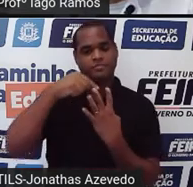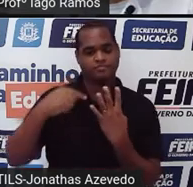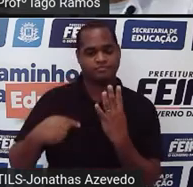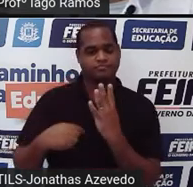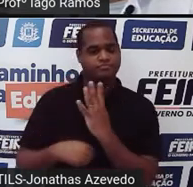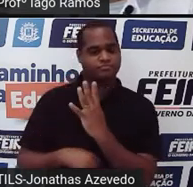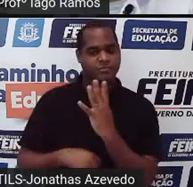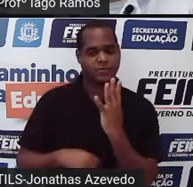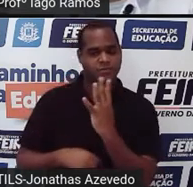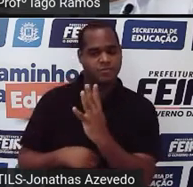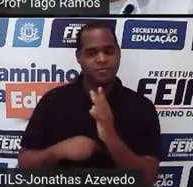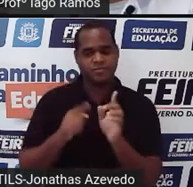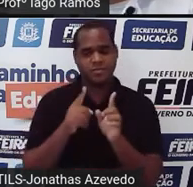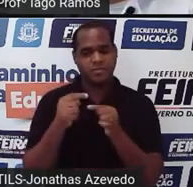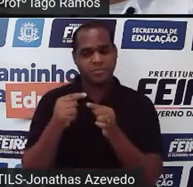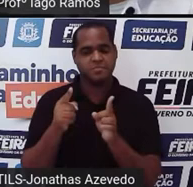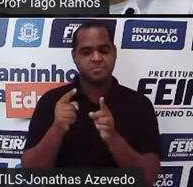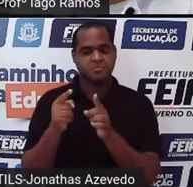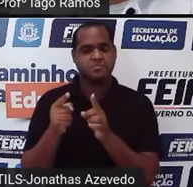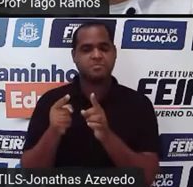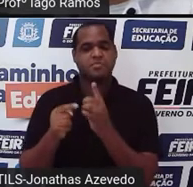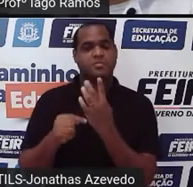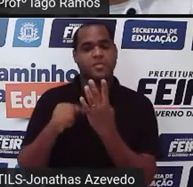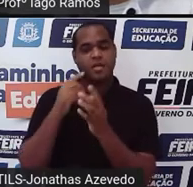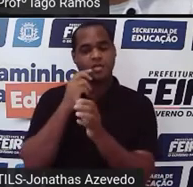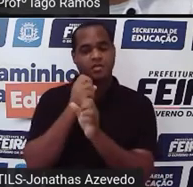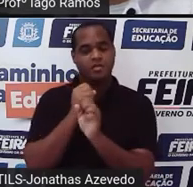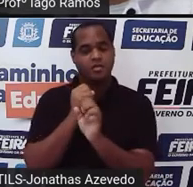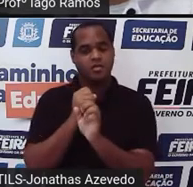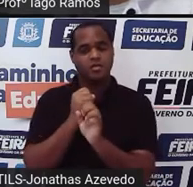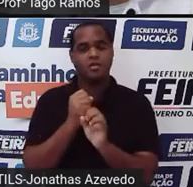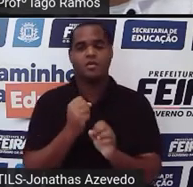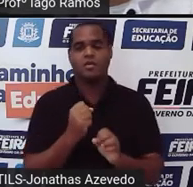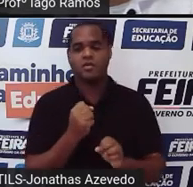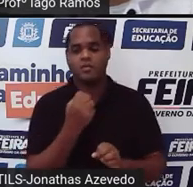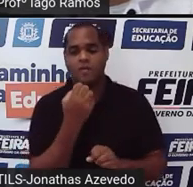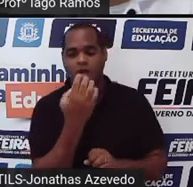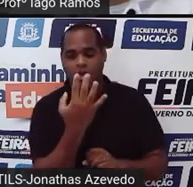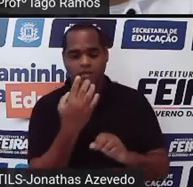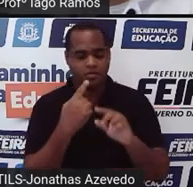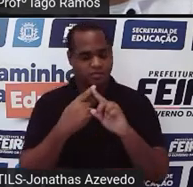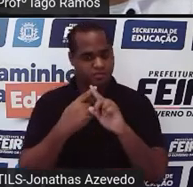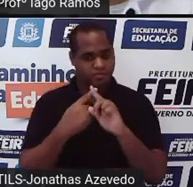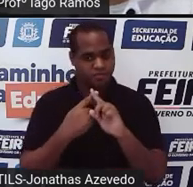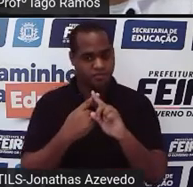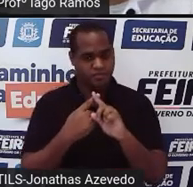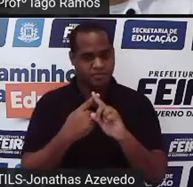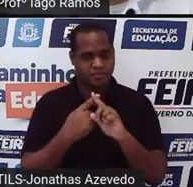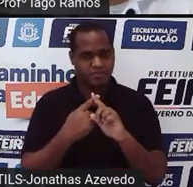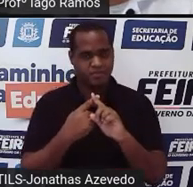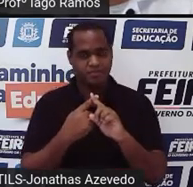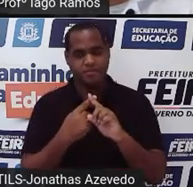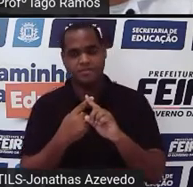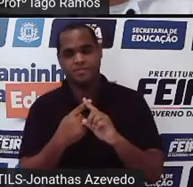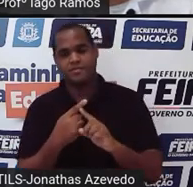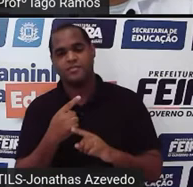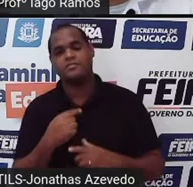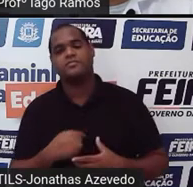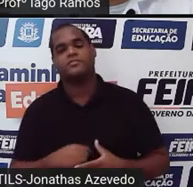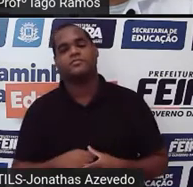quatro cubinhos a gente contar tudo o ato aqui mais quatro aqui oito